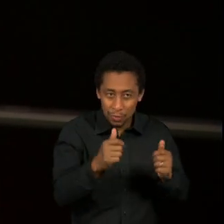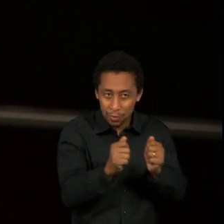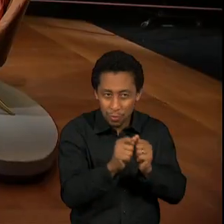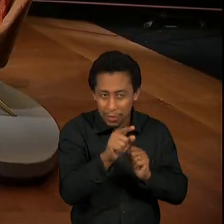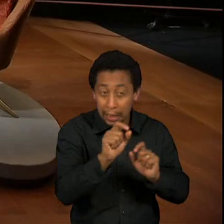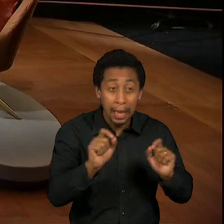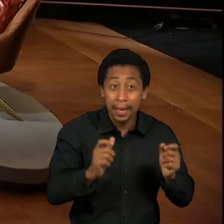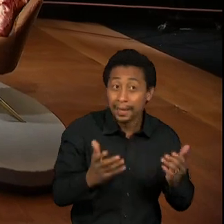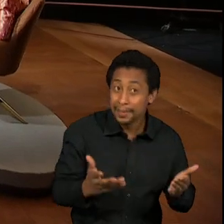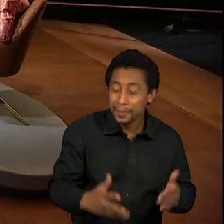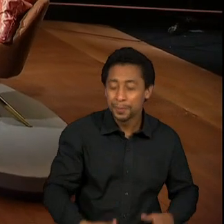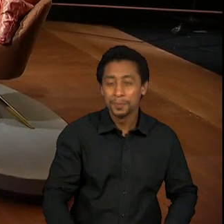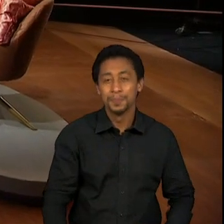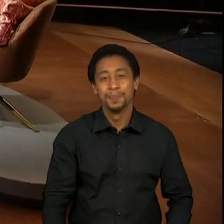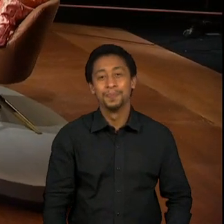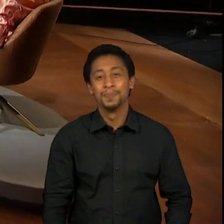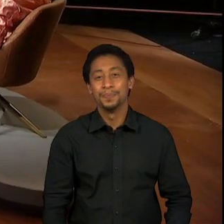será?